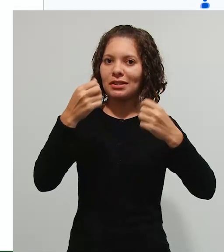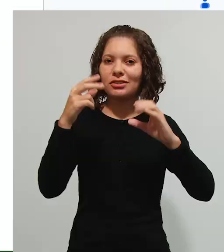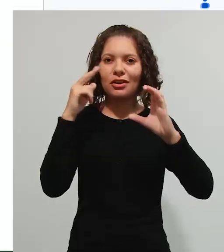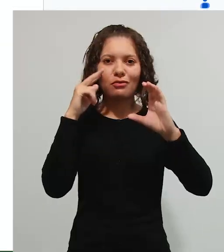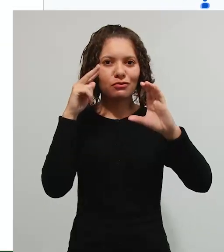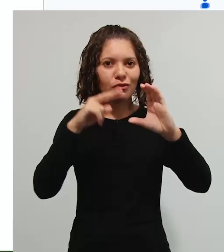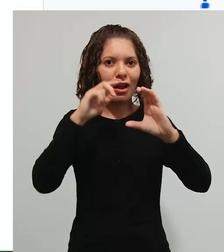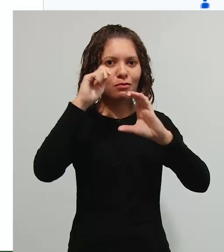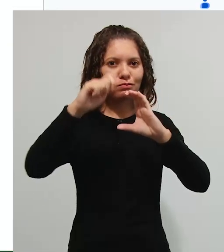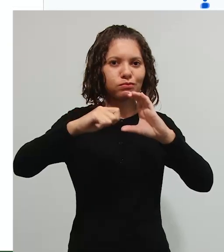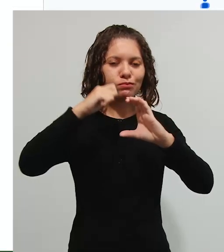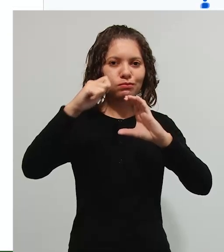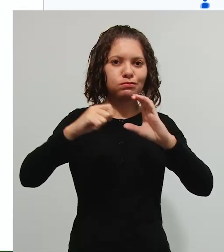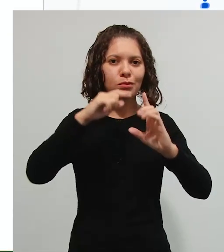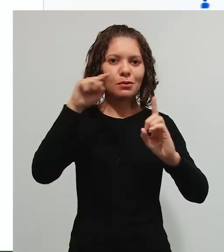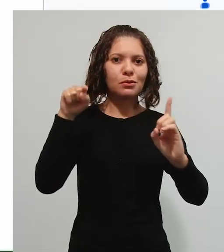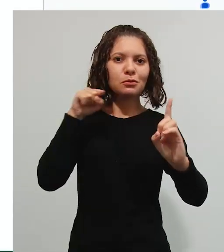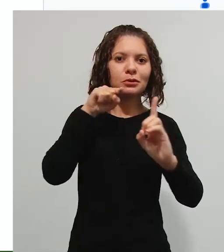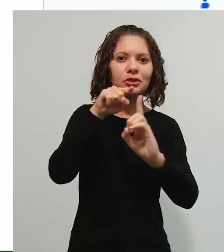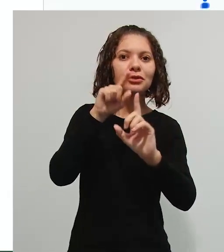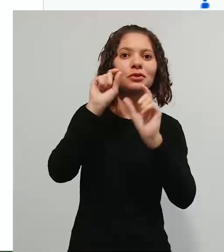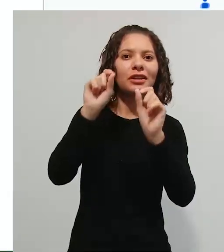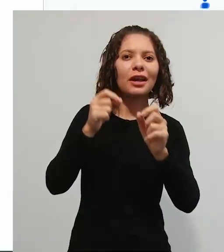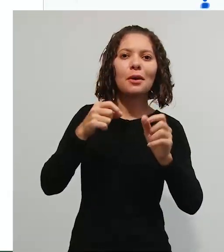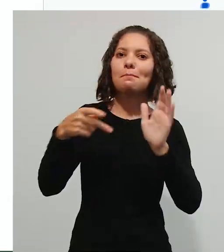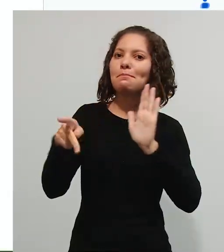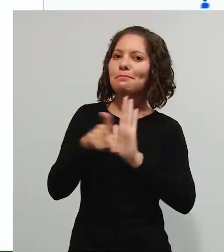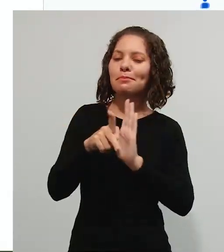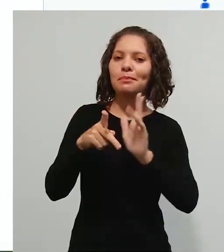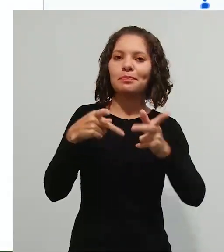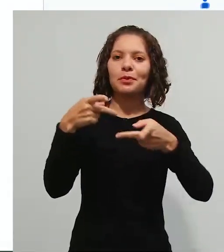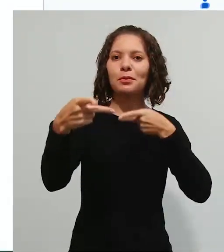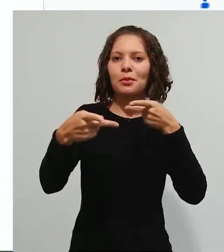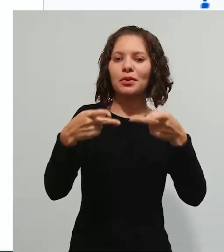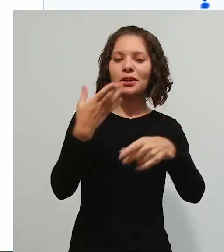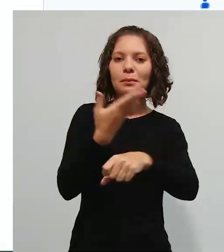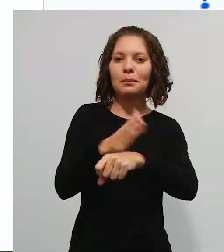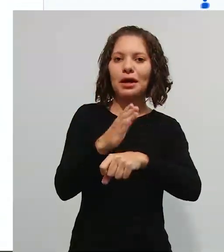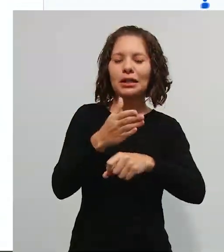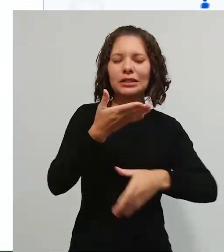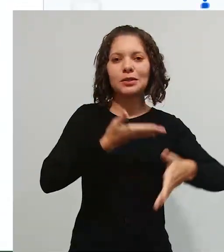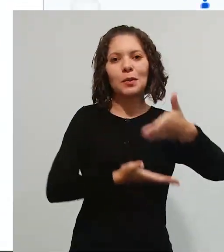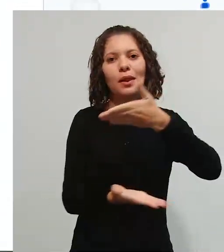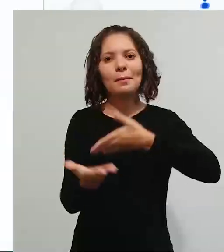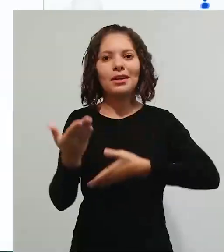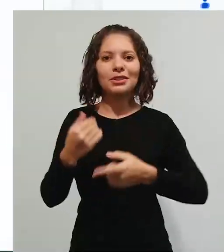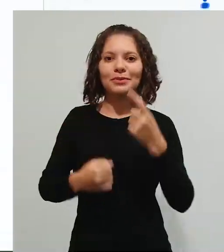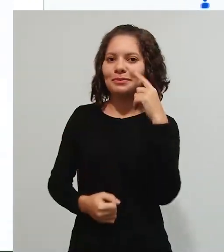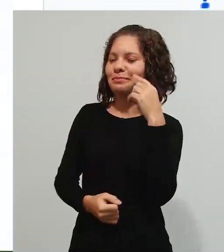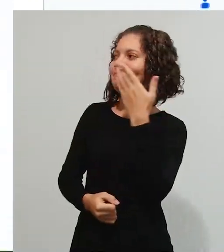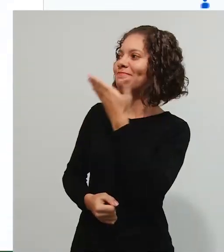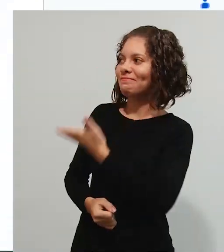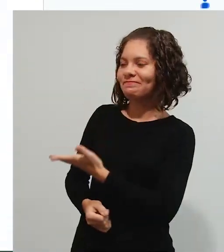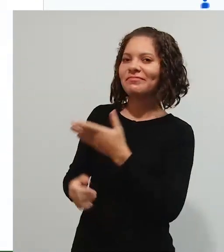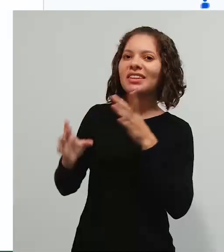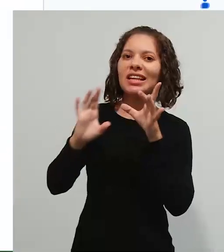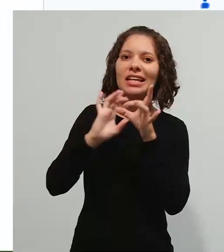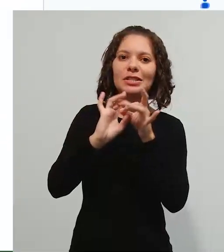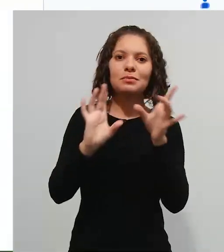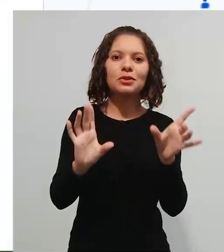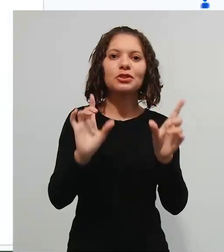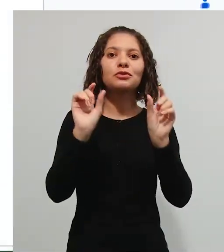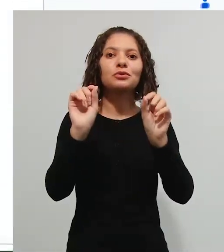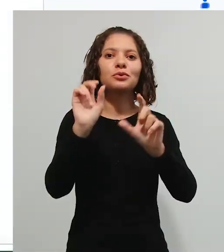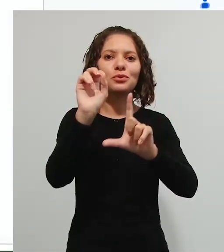nosso projeto de práticas colaborativas, que está disponível no ambiente virtual, certo? Lá você, inclusive, tem